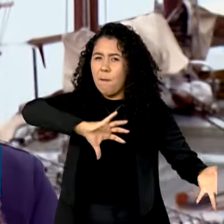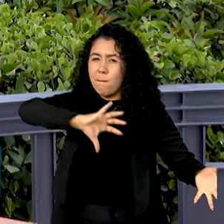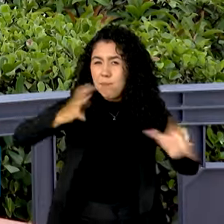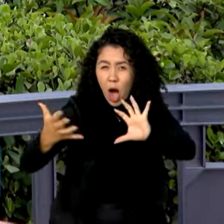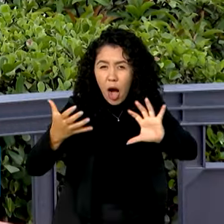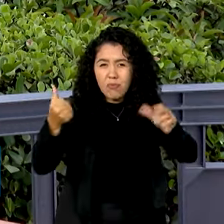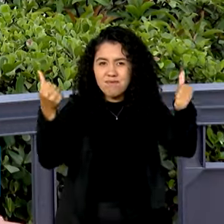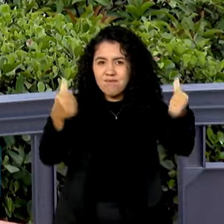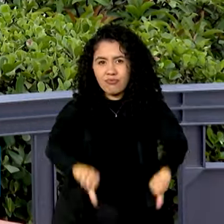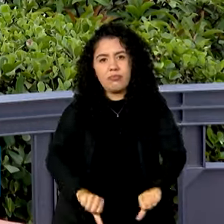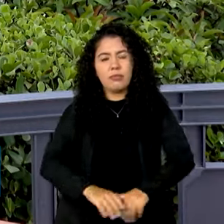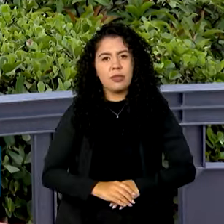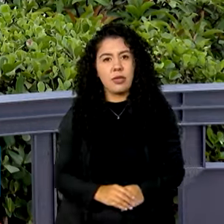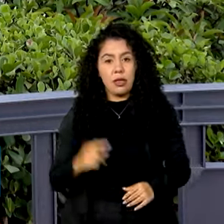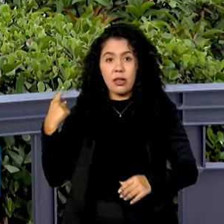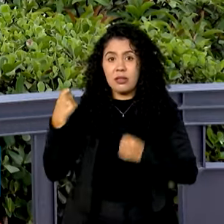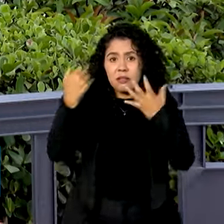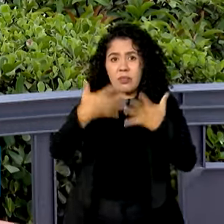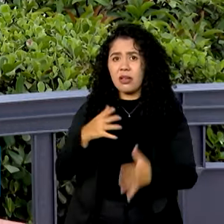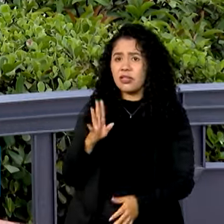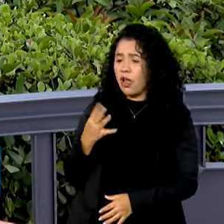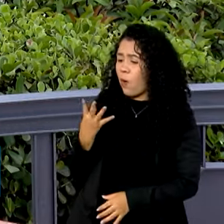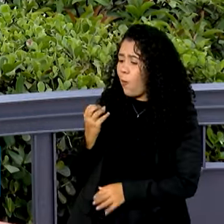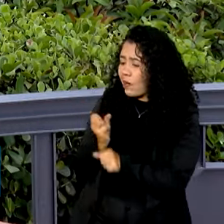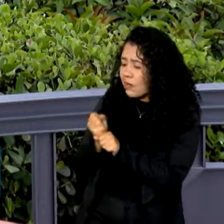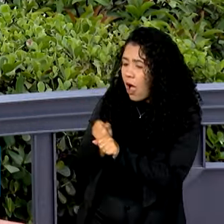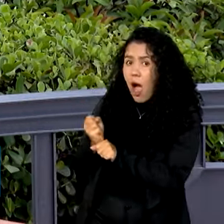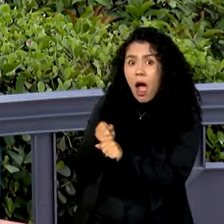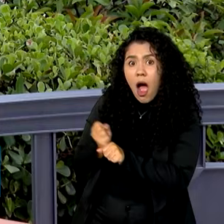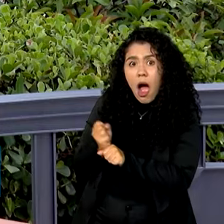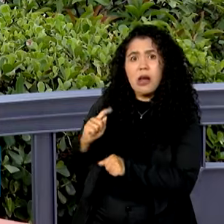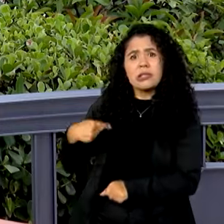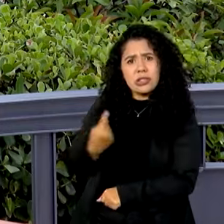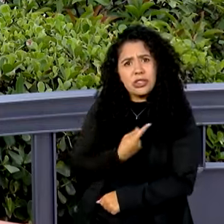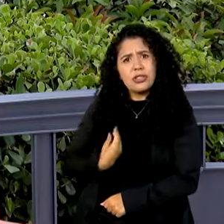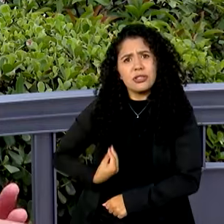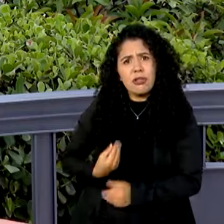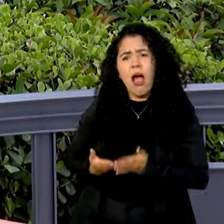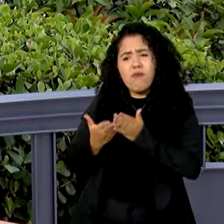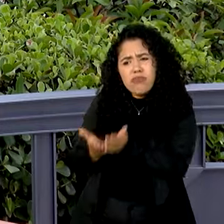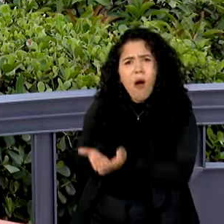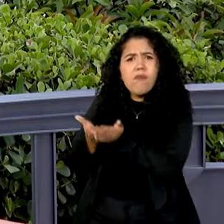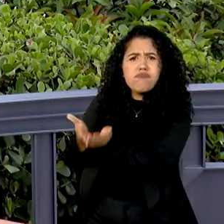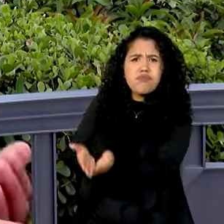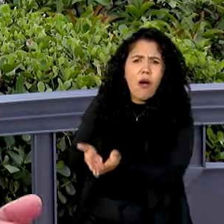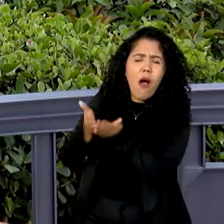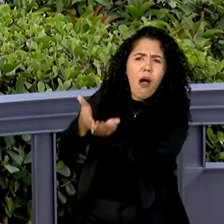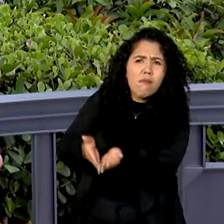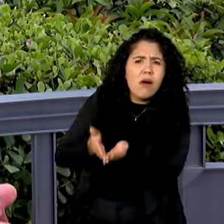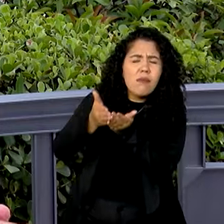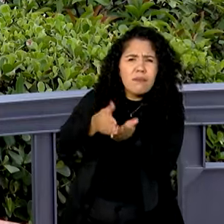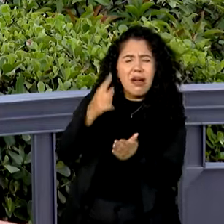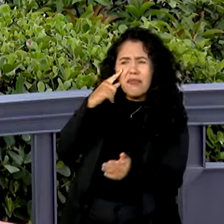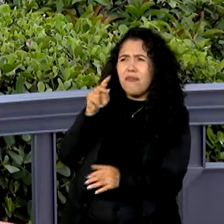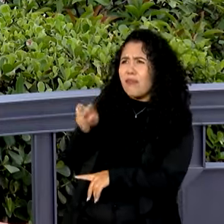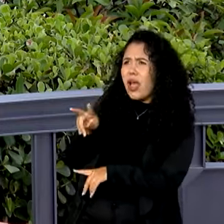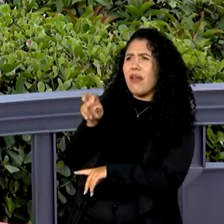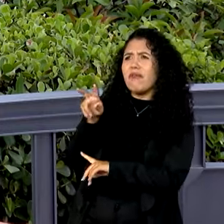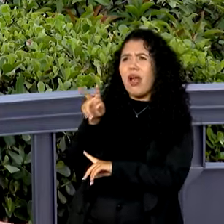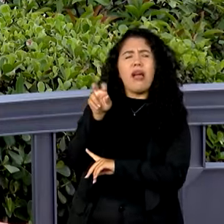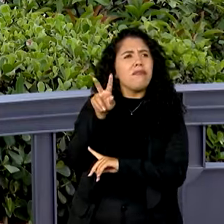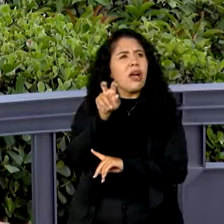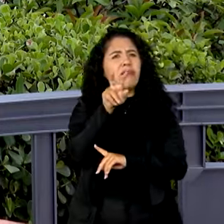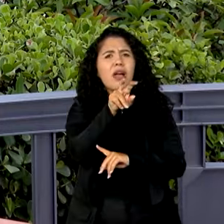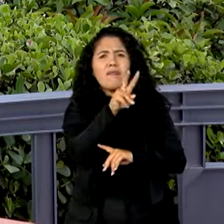anos. Nós estamos 40 anos, esse ano fez 40 anos que nós estamos navegando pelo mundo, e a gente viu a degradação. Só na